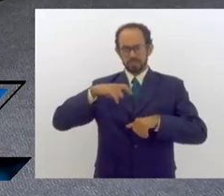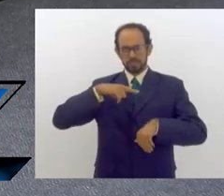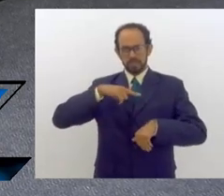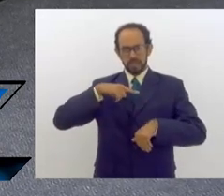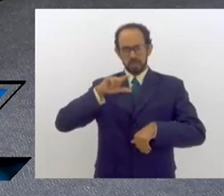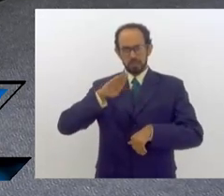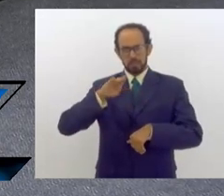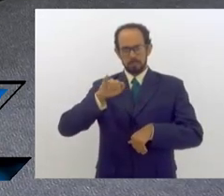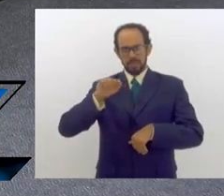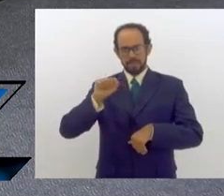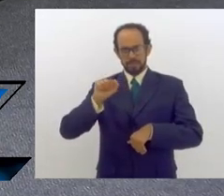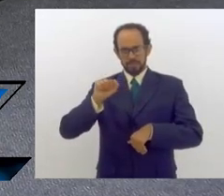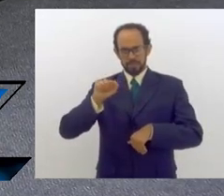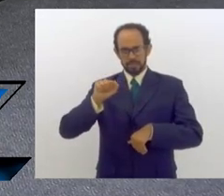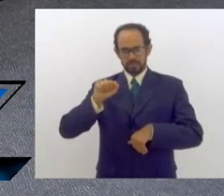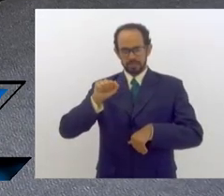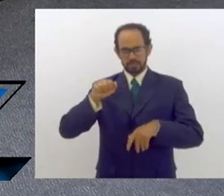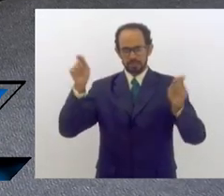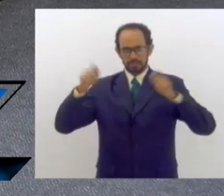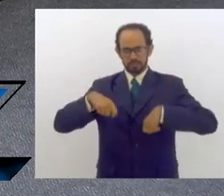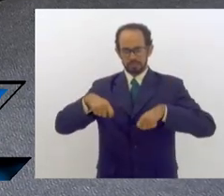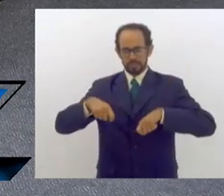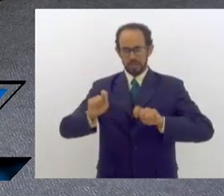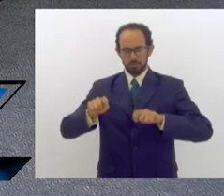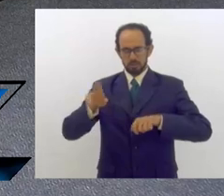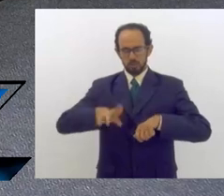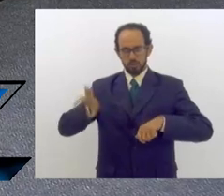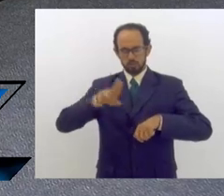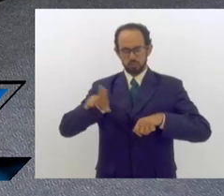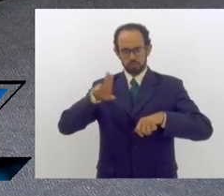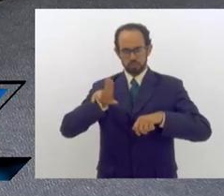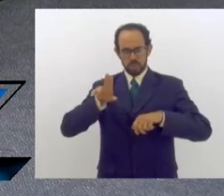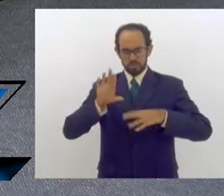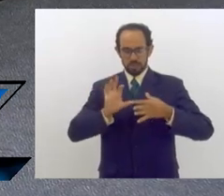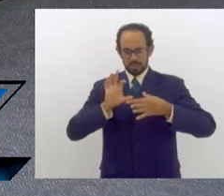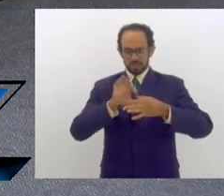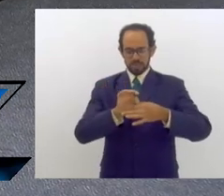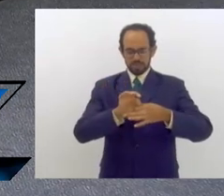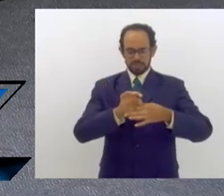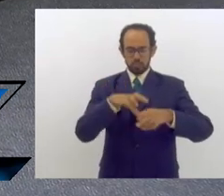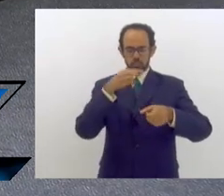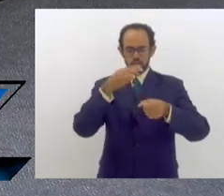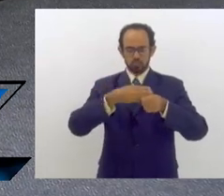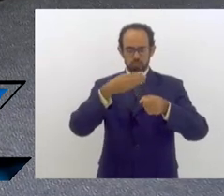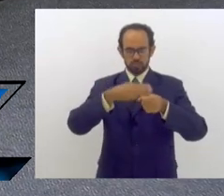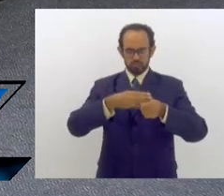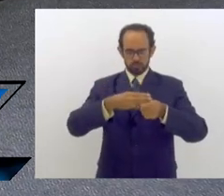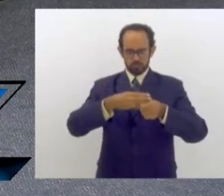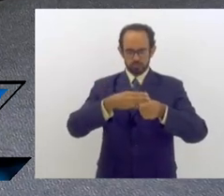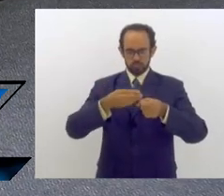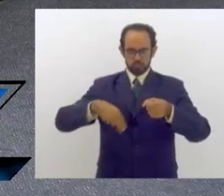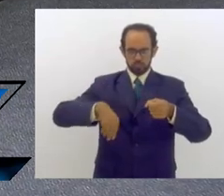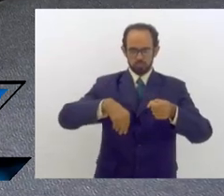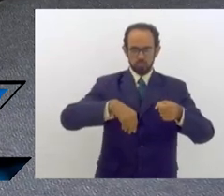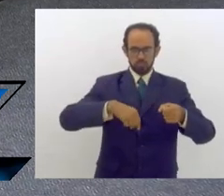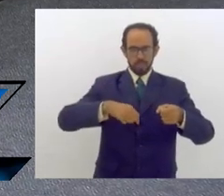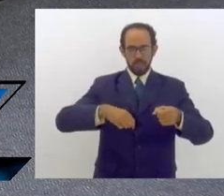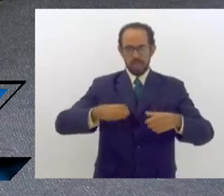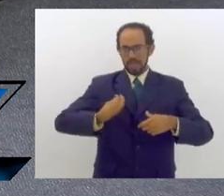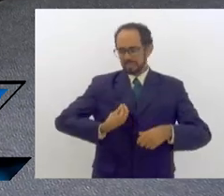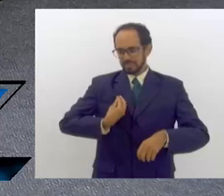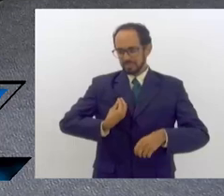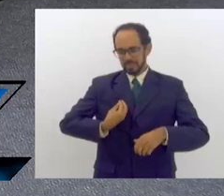que poderia servir como ponto de interligação a existência de engarrafamentos